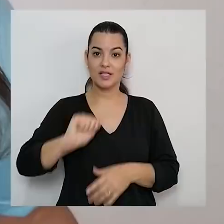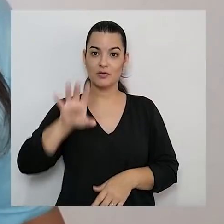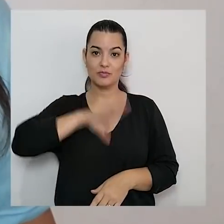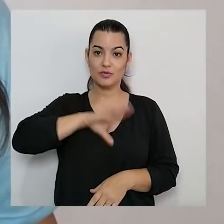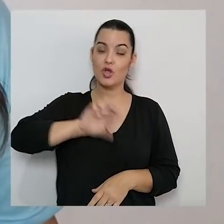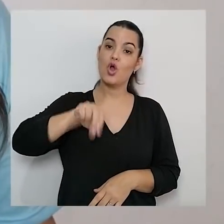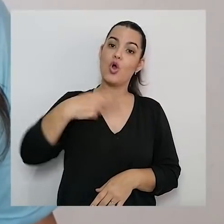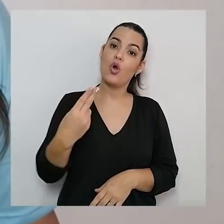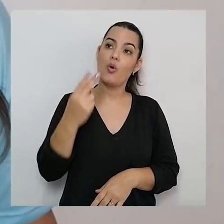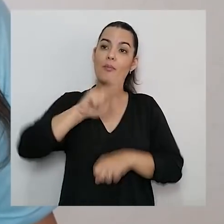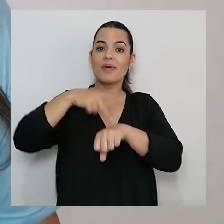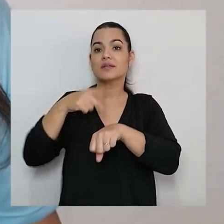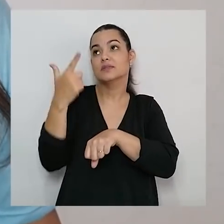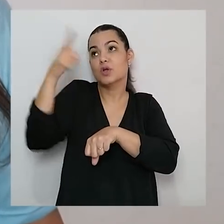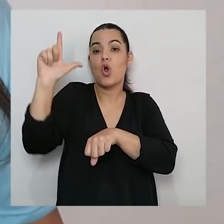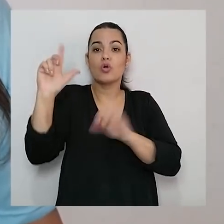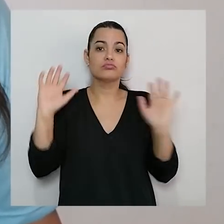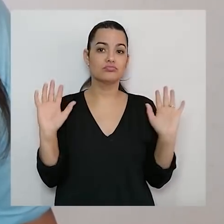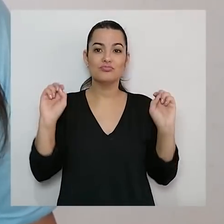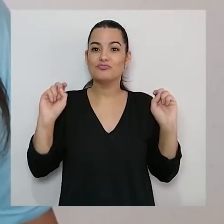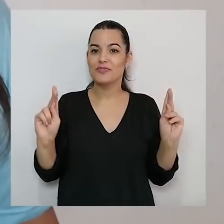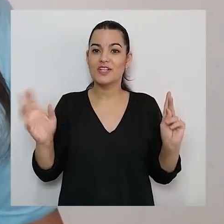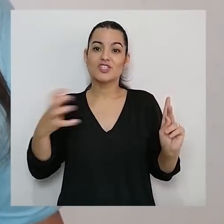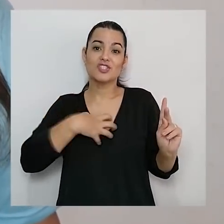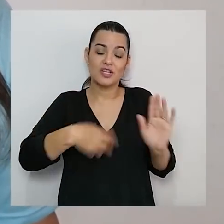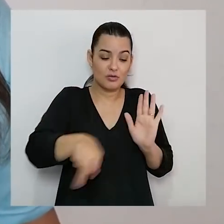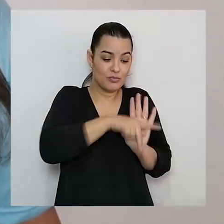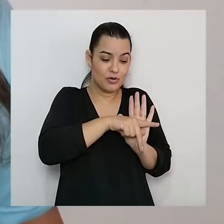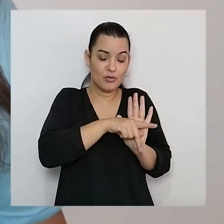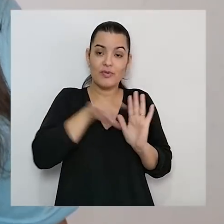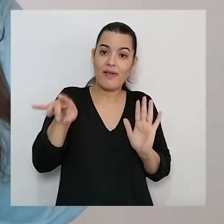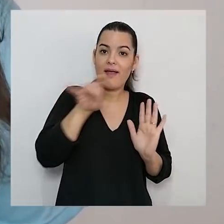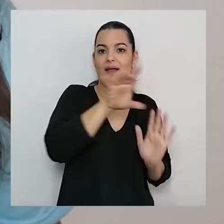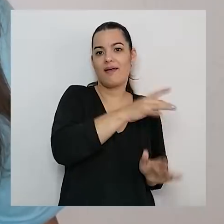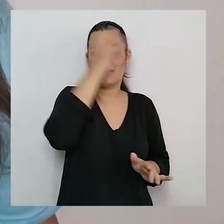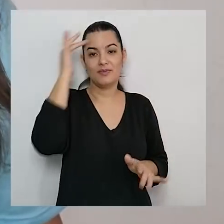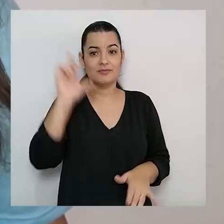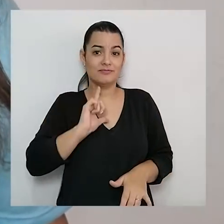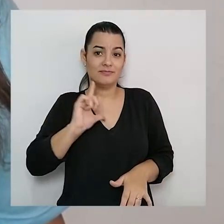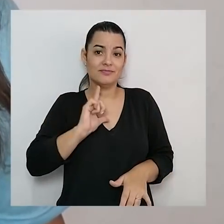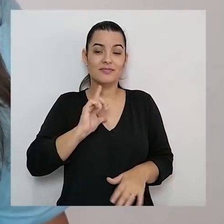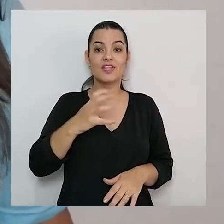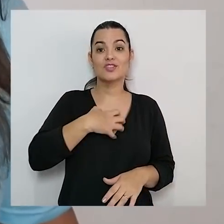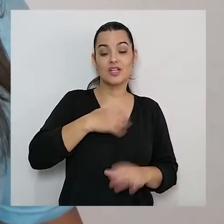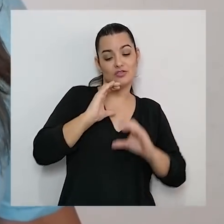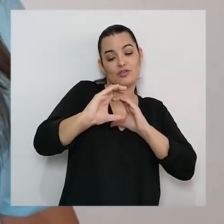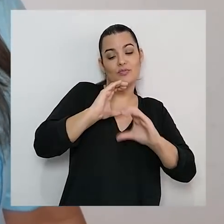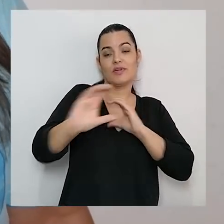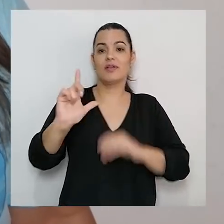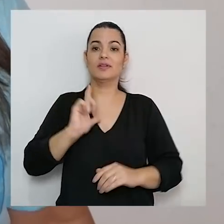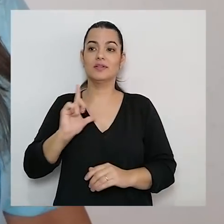ou sejam aqueles oriundos aí de outros países. É o nosso jeito de ser, é